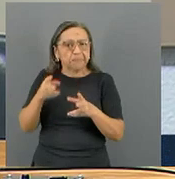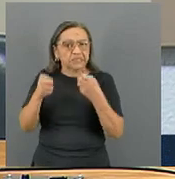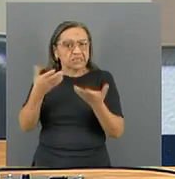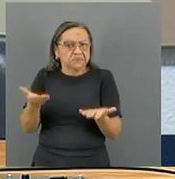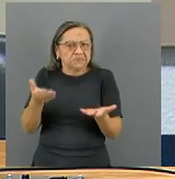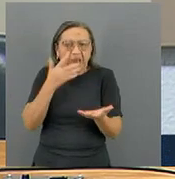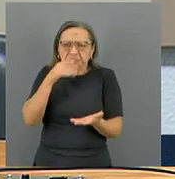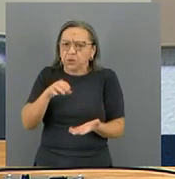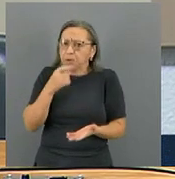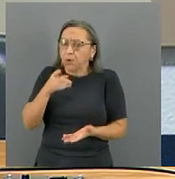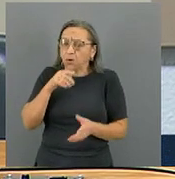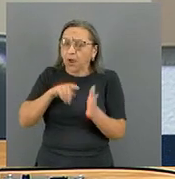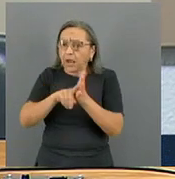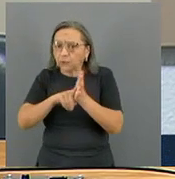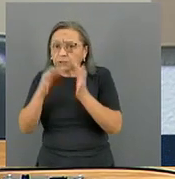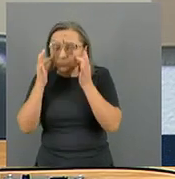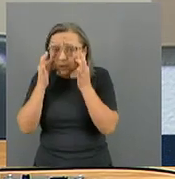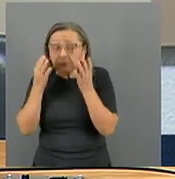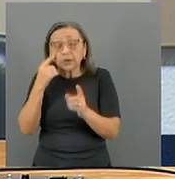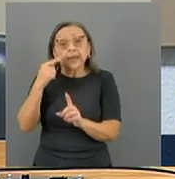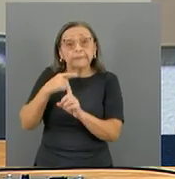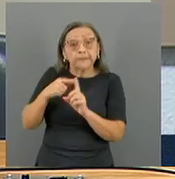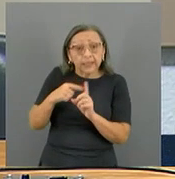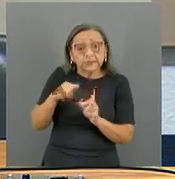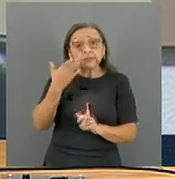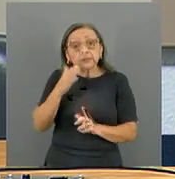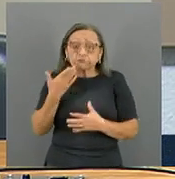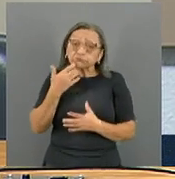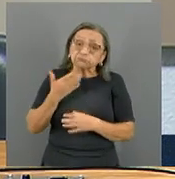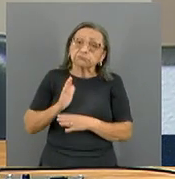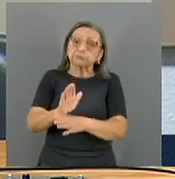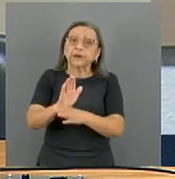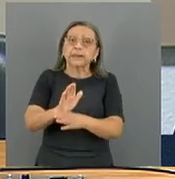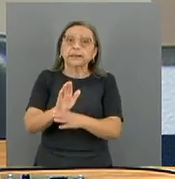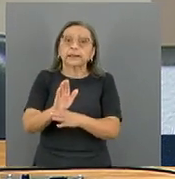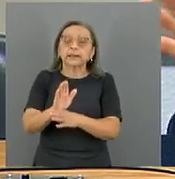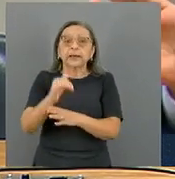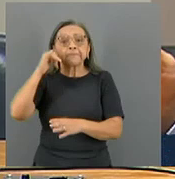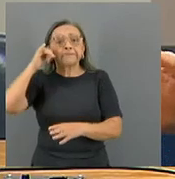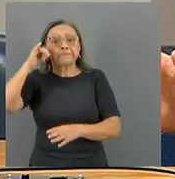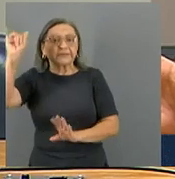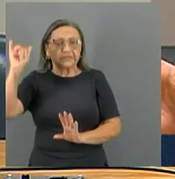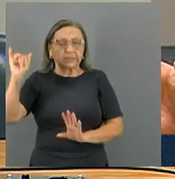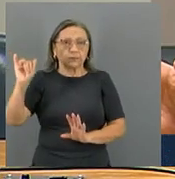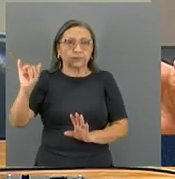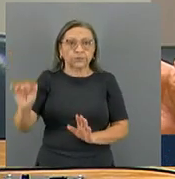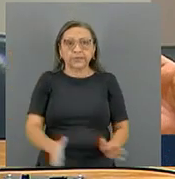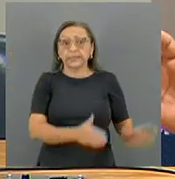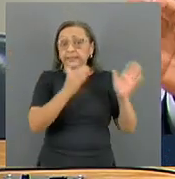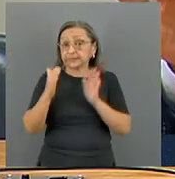audiência de custódia, na média, a audiência de custódia contribui para a prevenção, e aí entrando na segunda parte